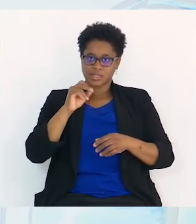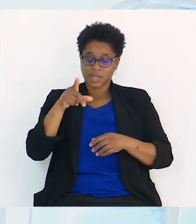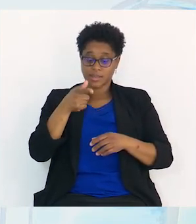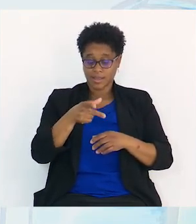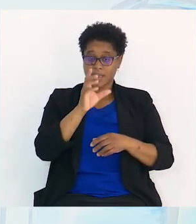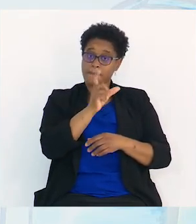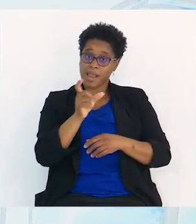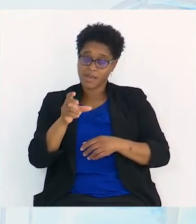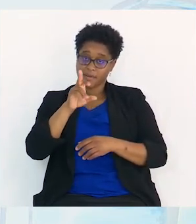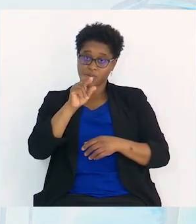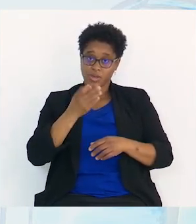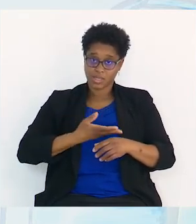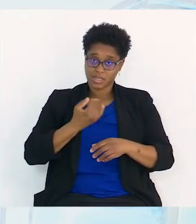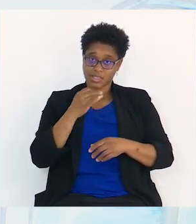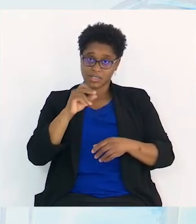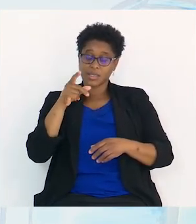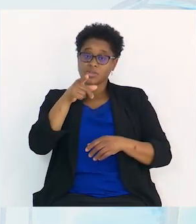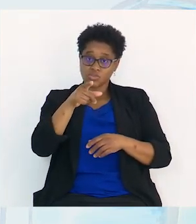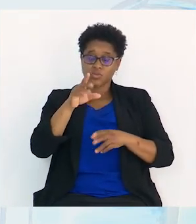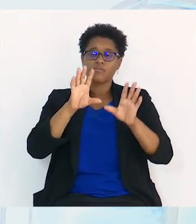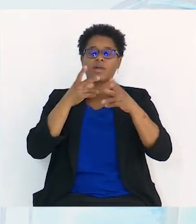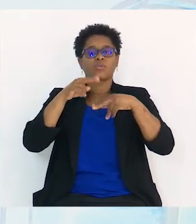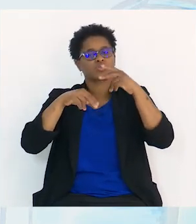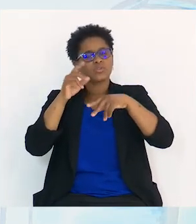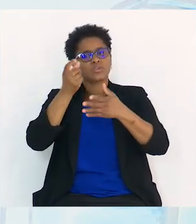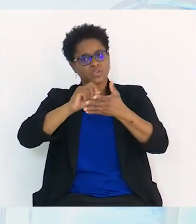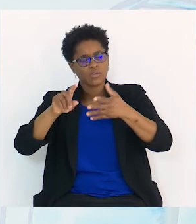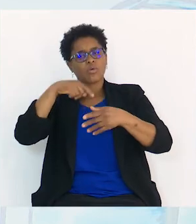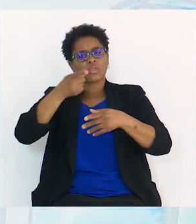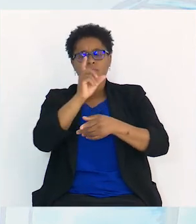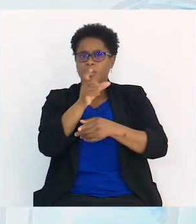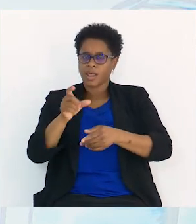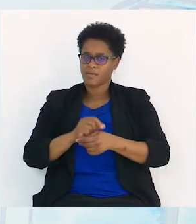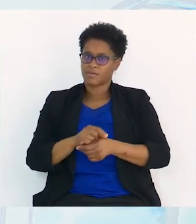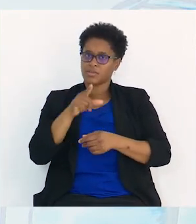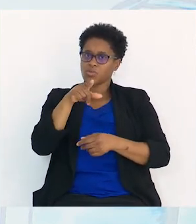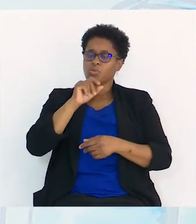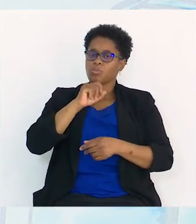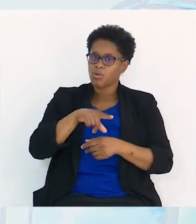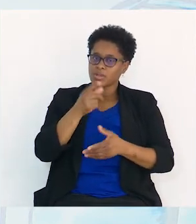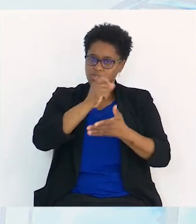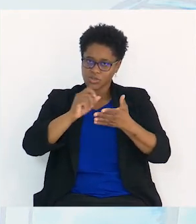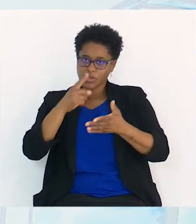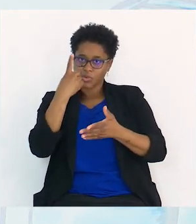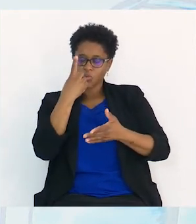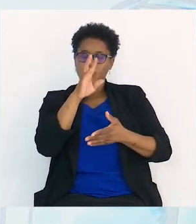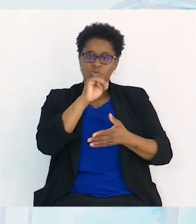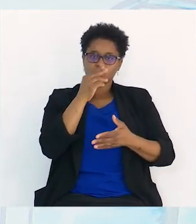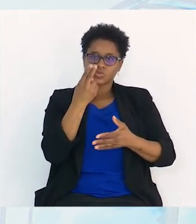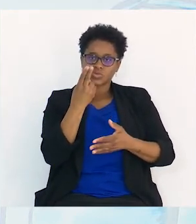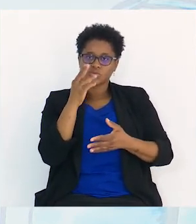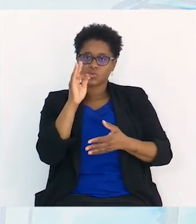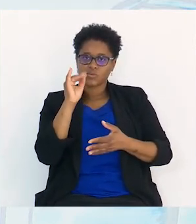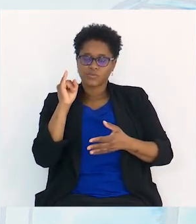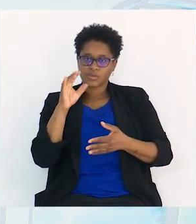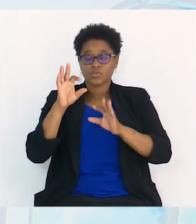com um radical, ou então desse radical, tu formas outras palavras. Ou tu podes acrescentar um sufixo no fim, estou aqui